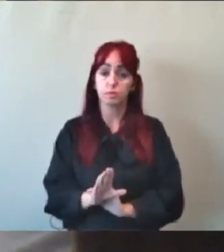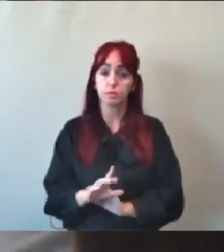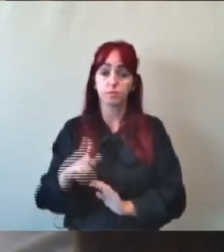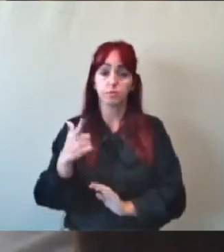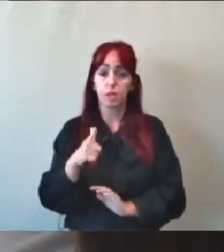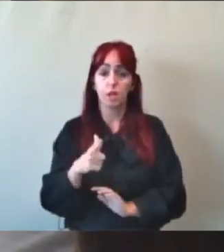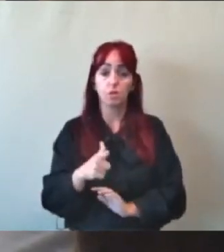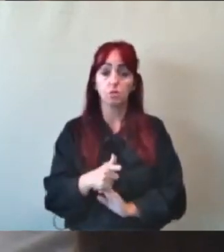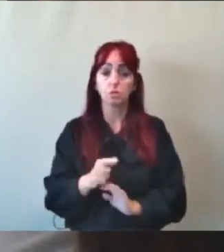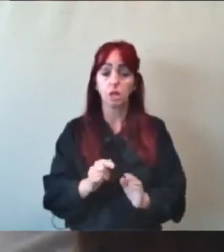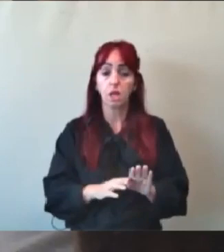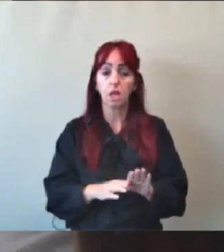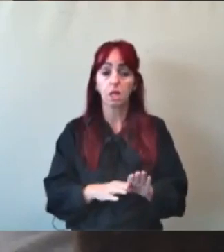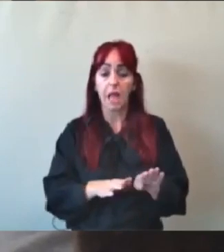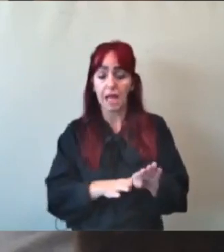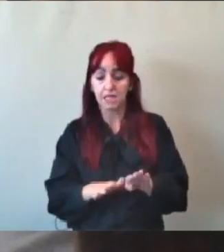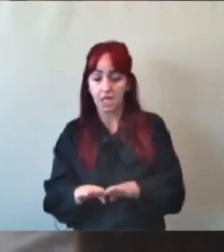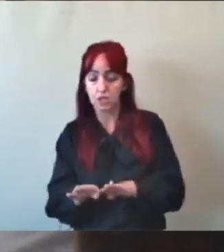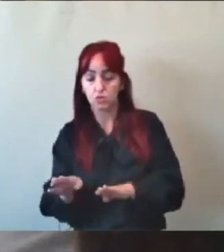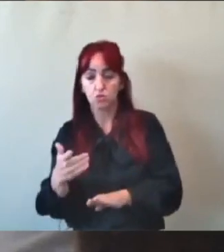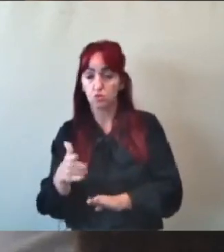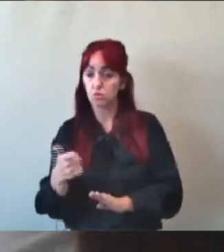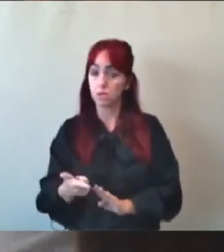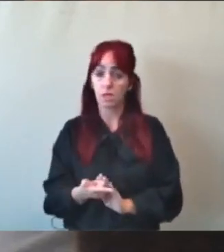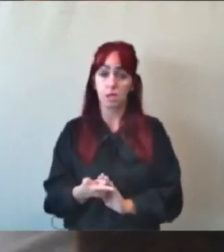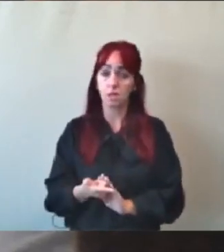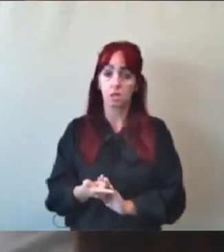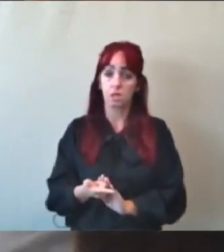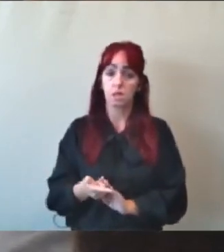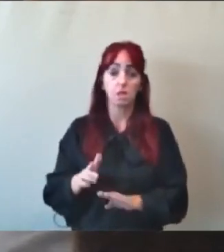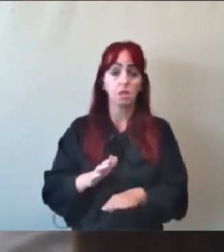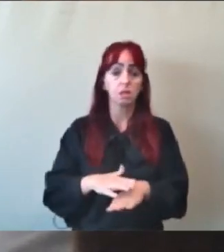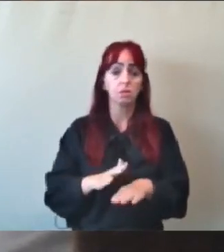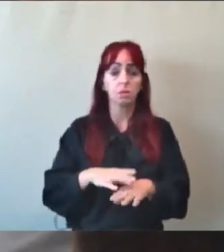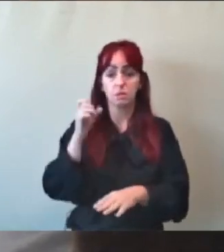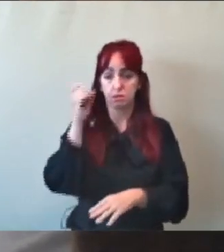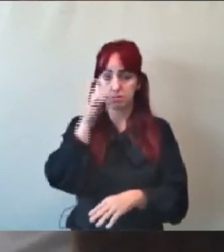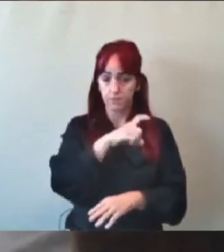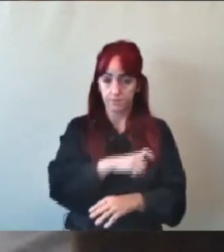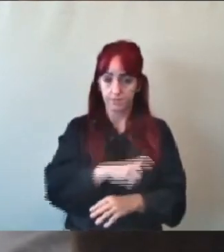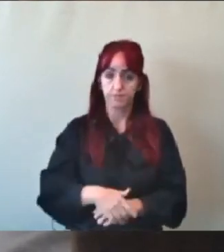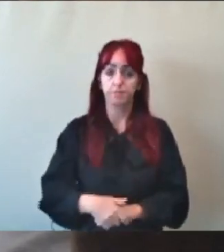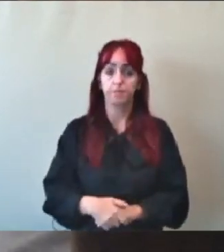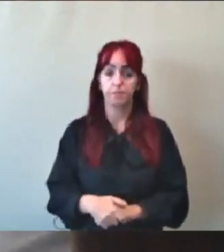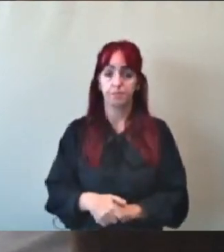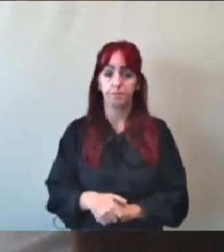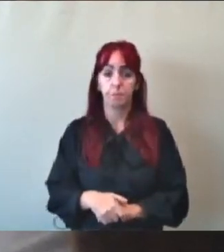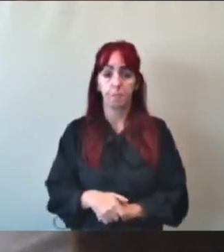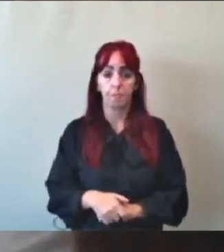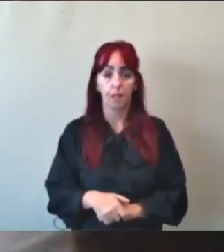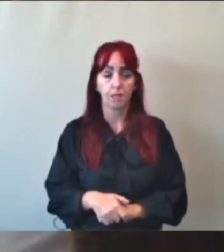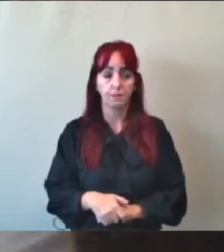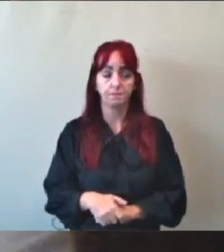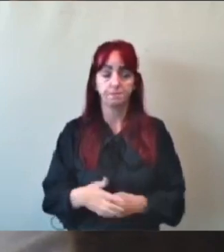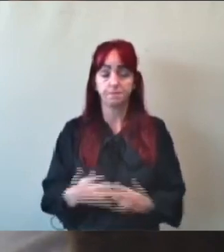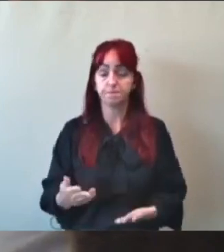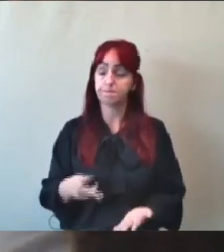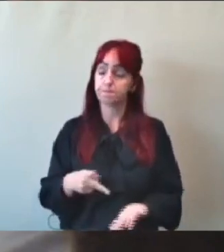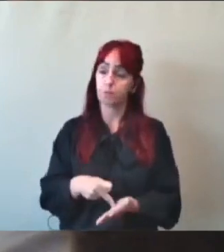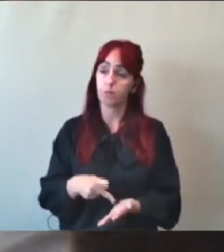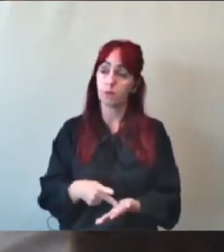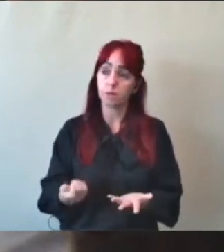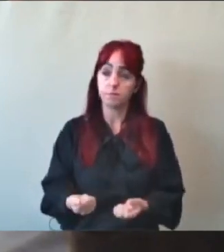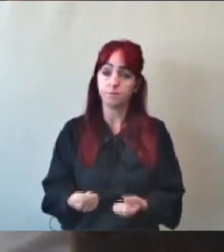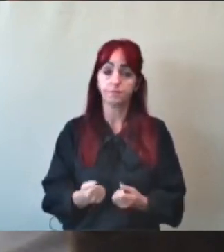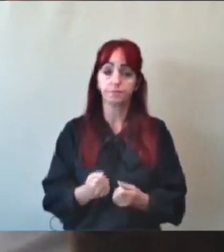é, aumenta o gargalho ali, o trânsito do gargalho. A verdade é que a avenida